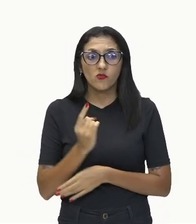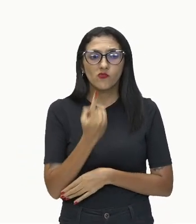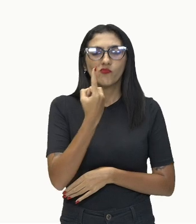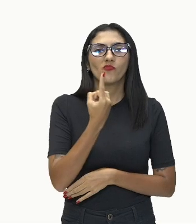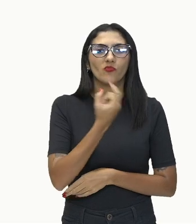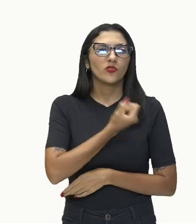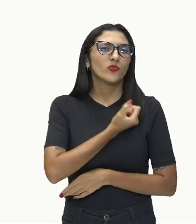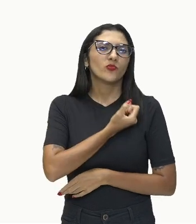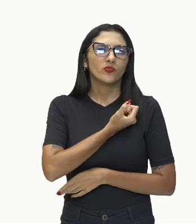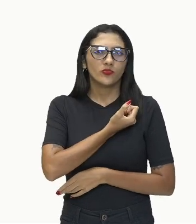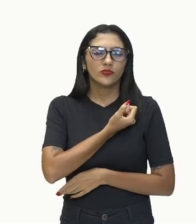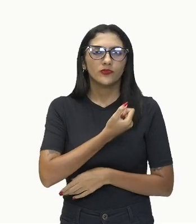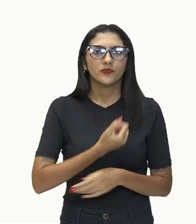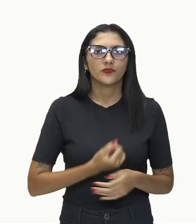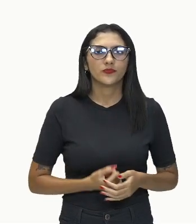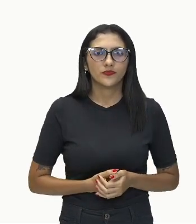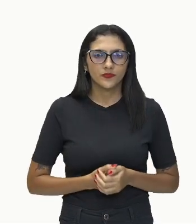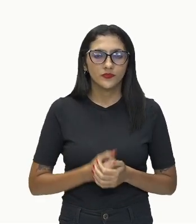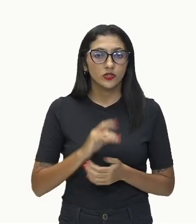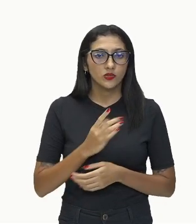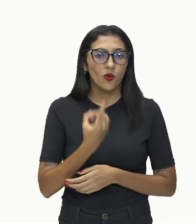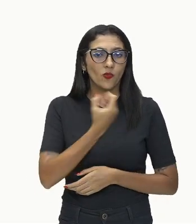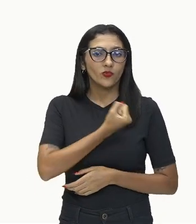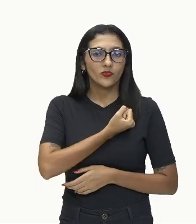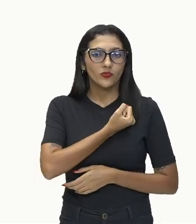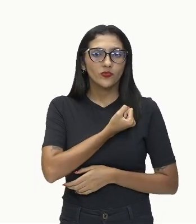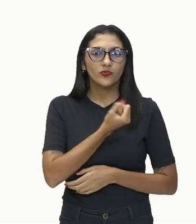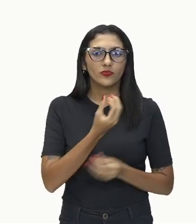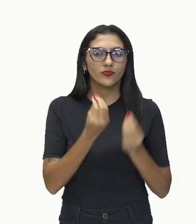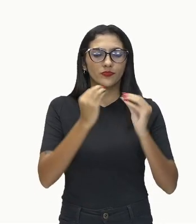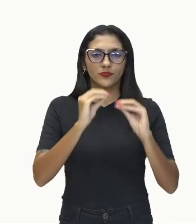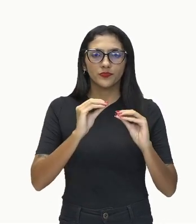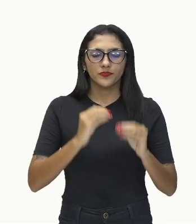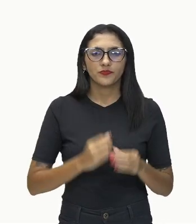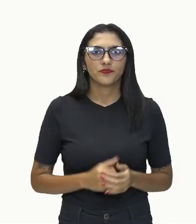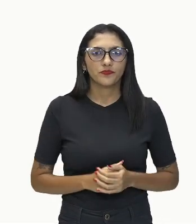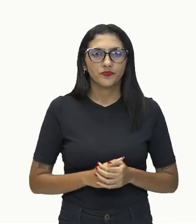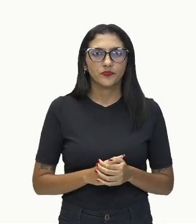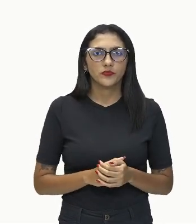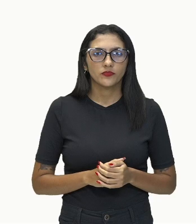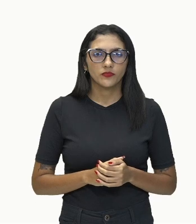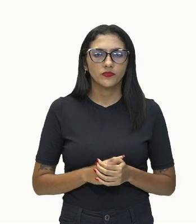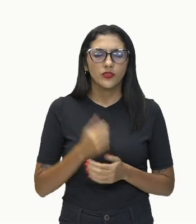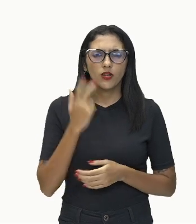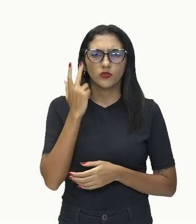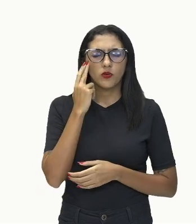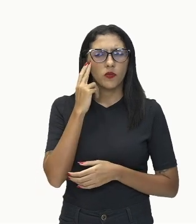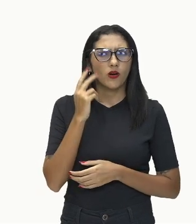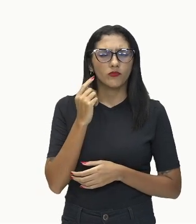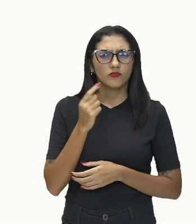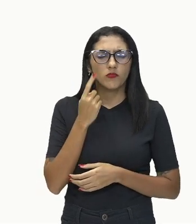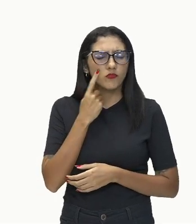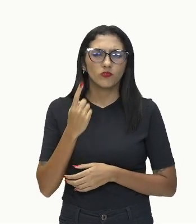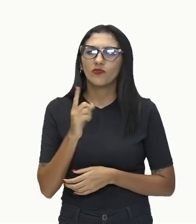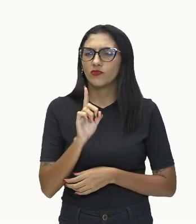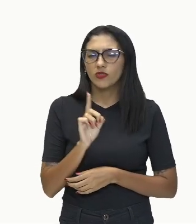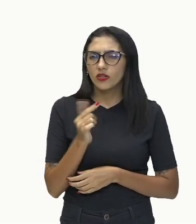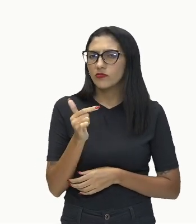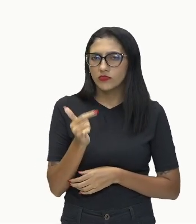Tá? Existe matriz com um único elemento. Não é comum a gente ver, normalmente a gente, né, trabalha